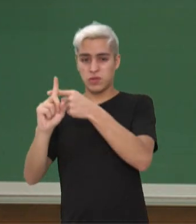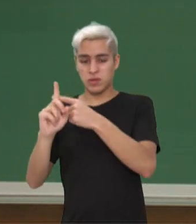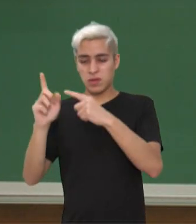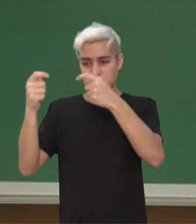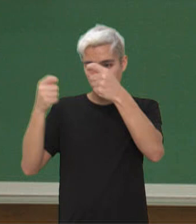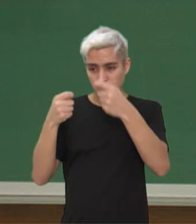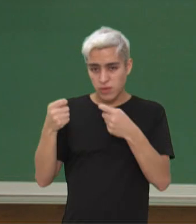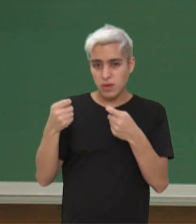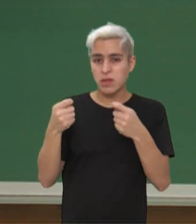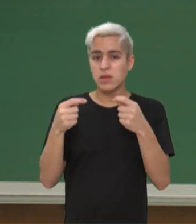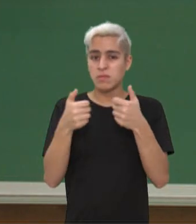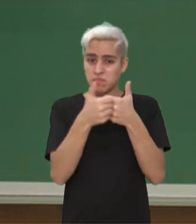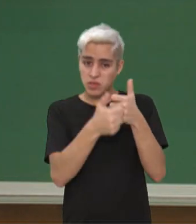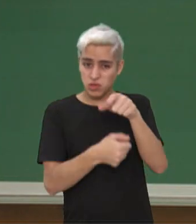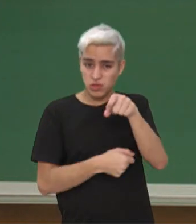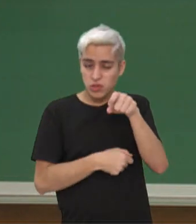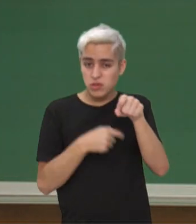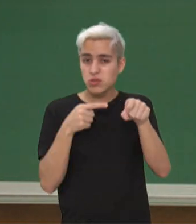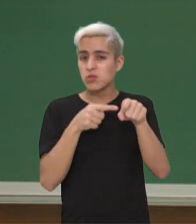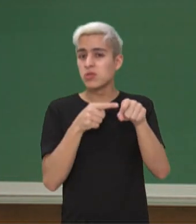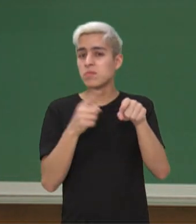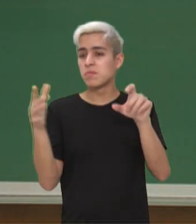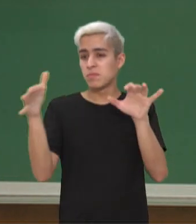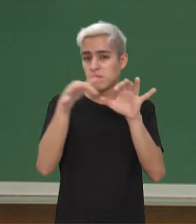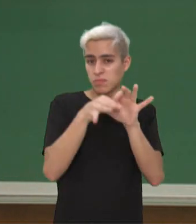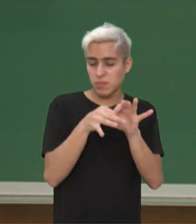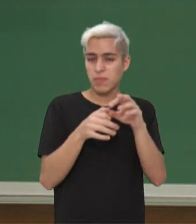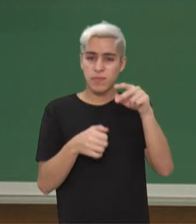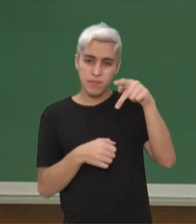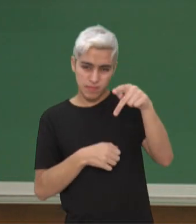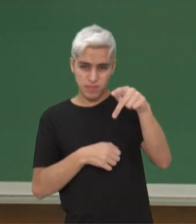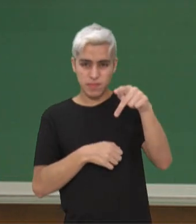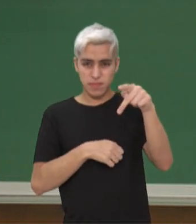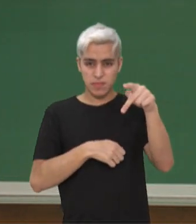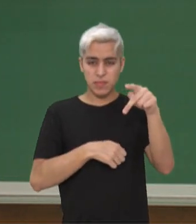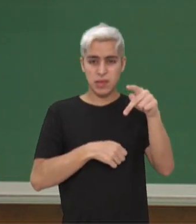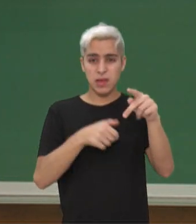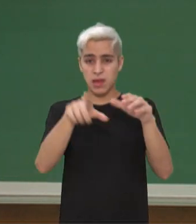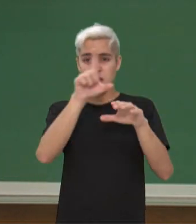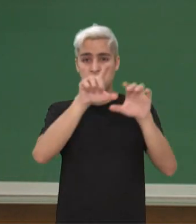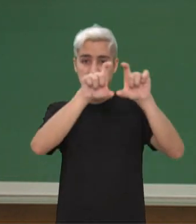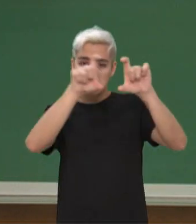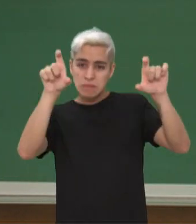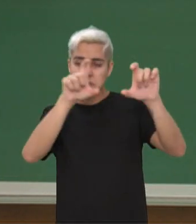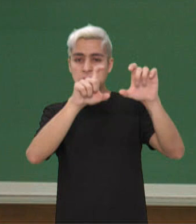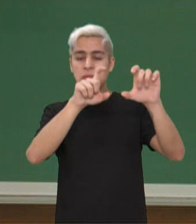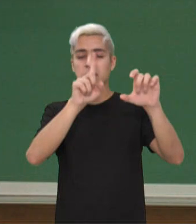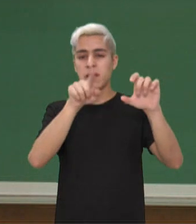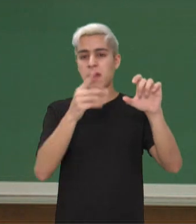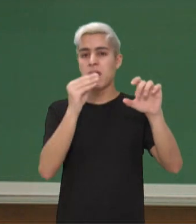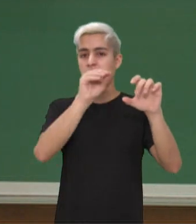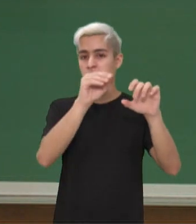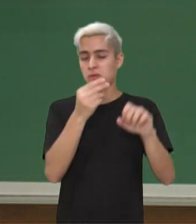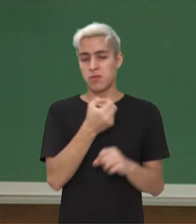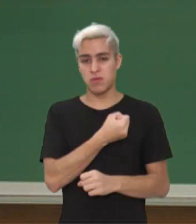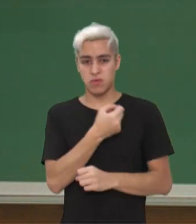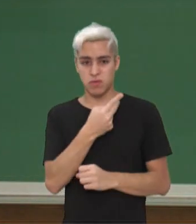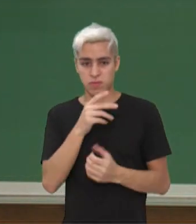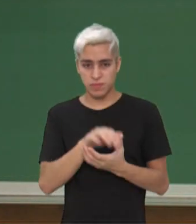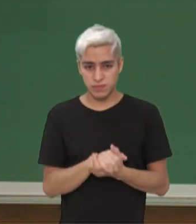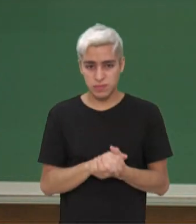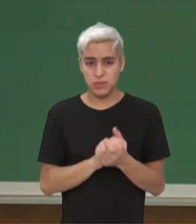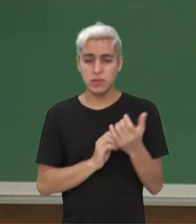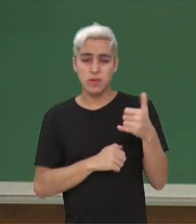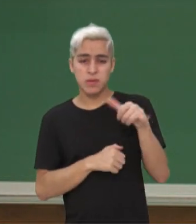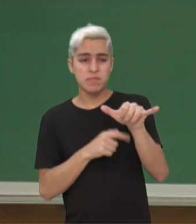coordenada de x, que é a nossa coordenada P, indicada na variável independente, é 2. O valor de y